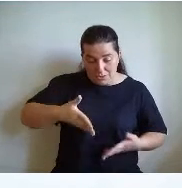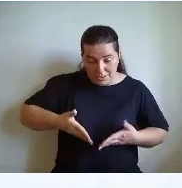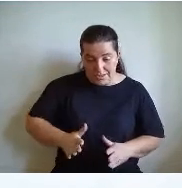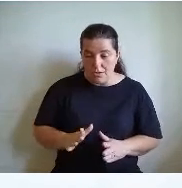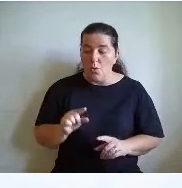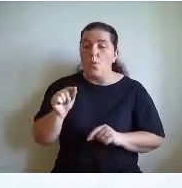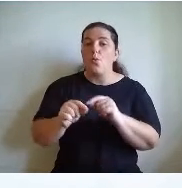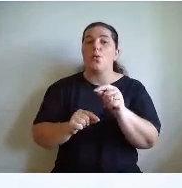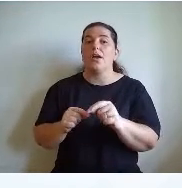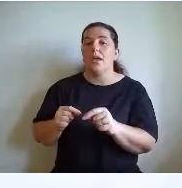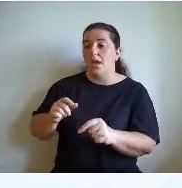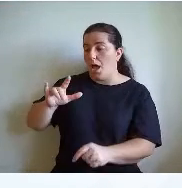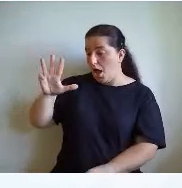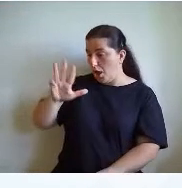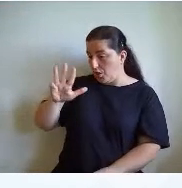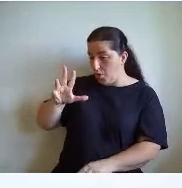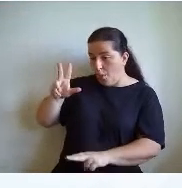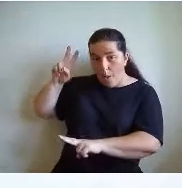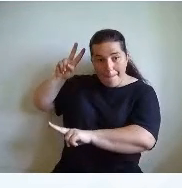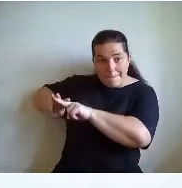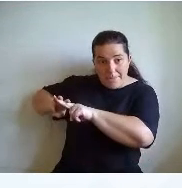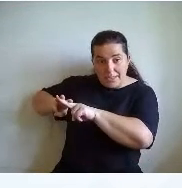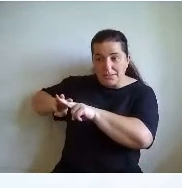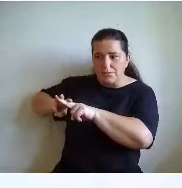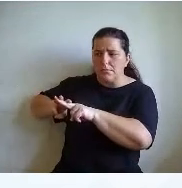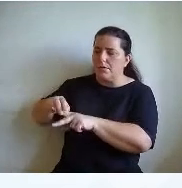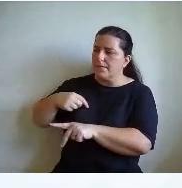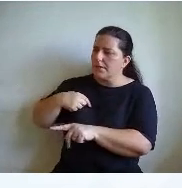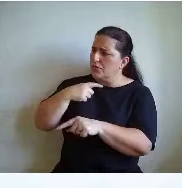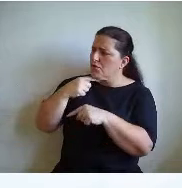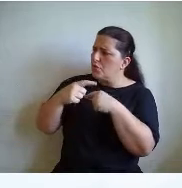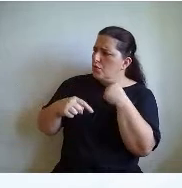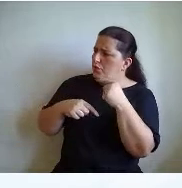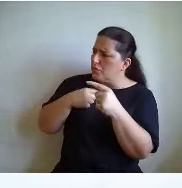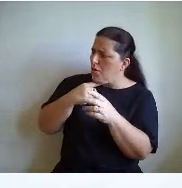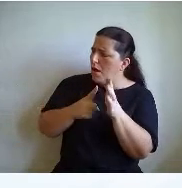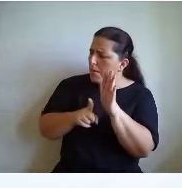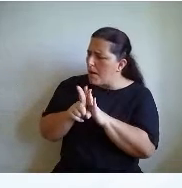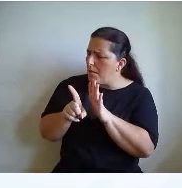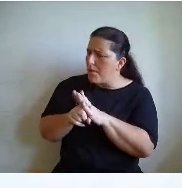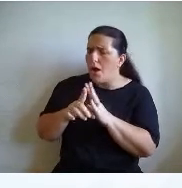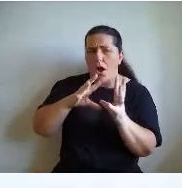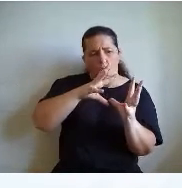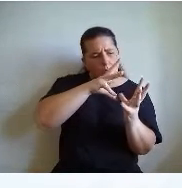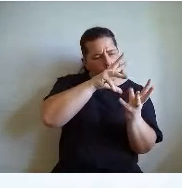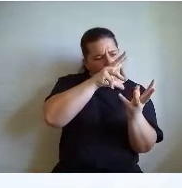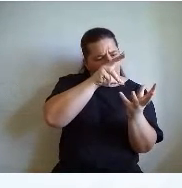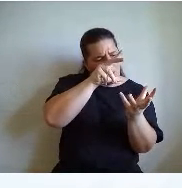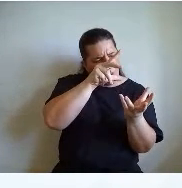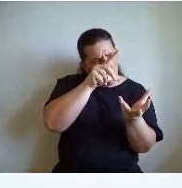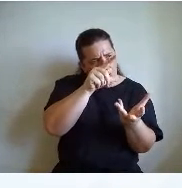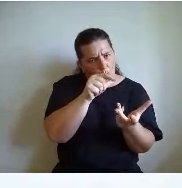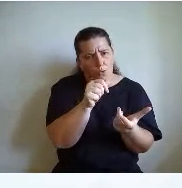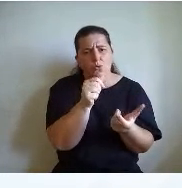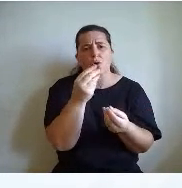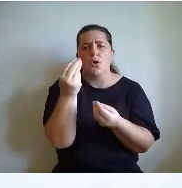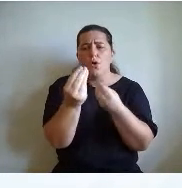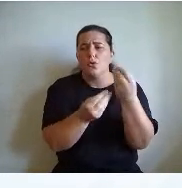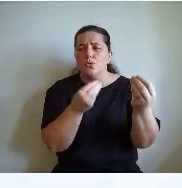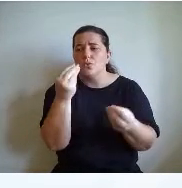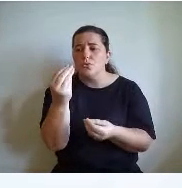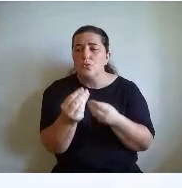Lula, todos os questionamentos, né, do mundo de todos os tipos de